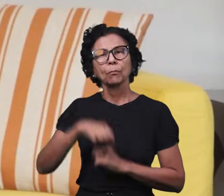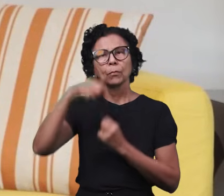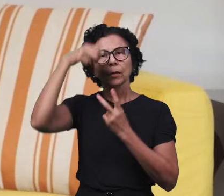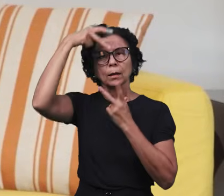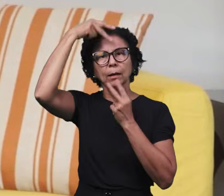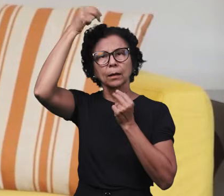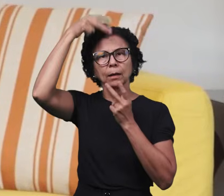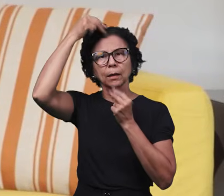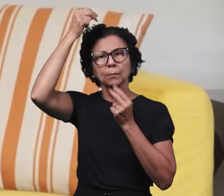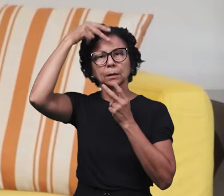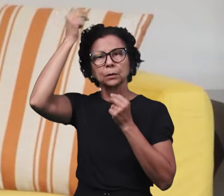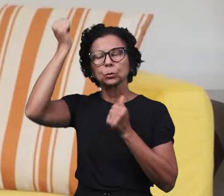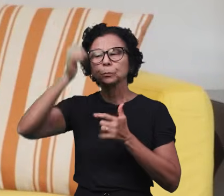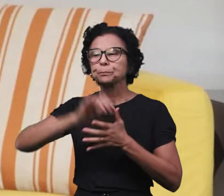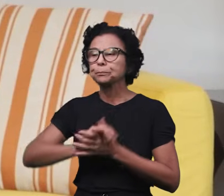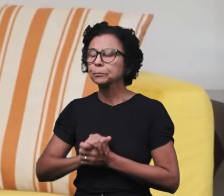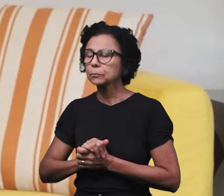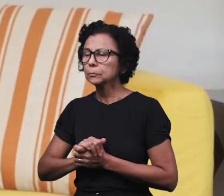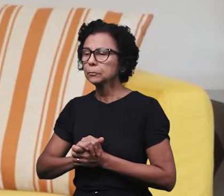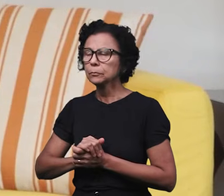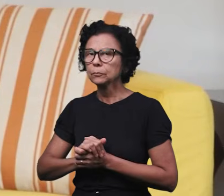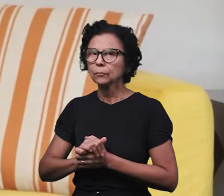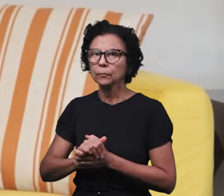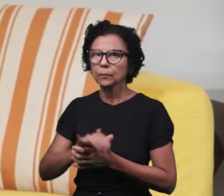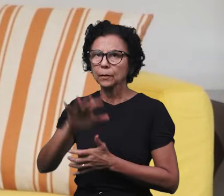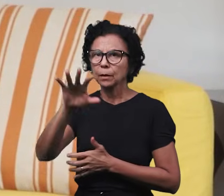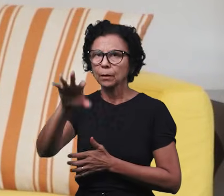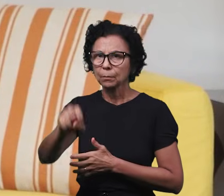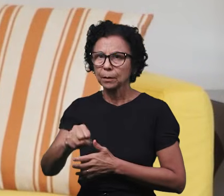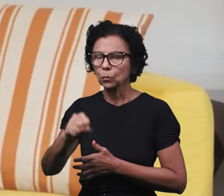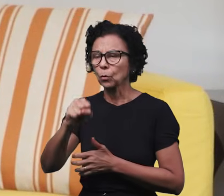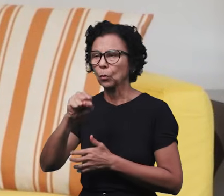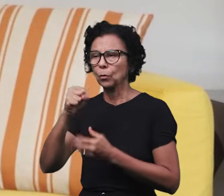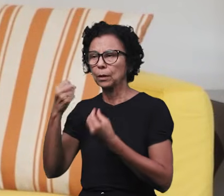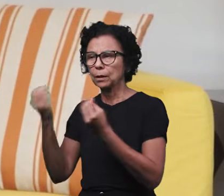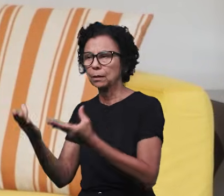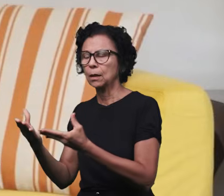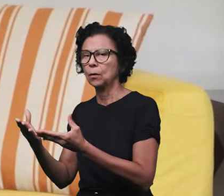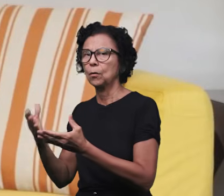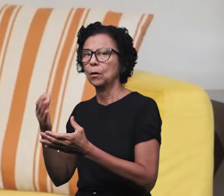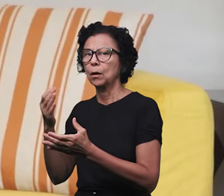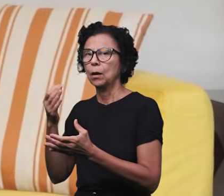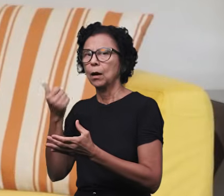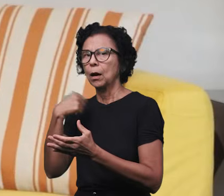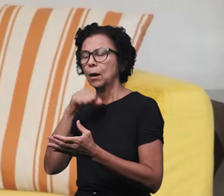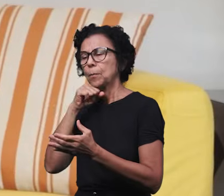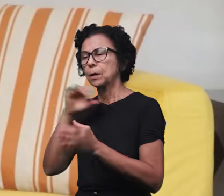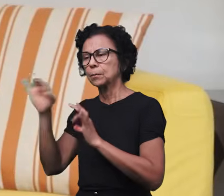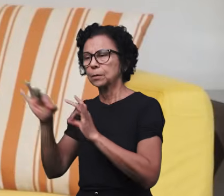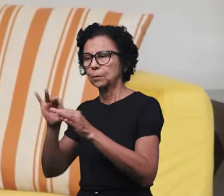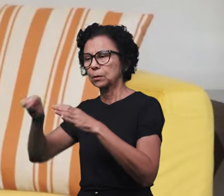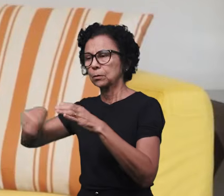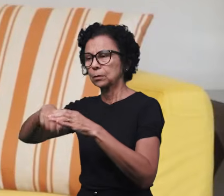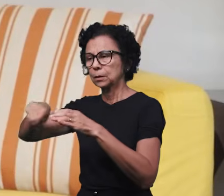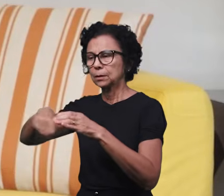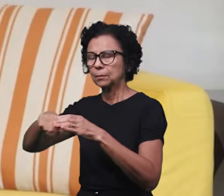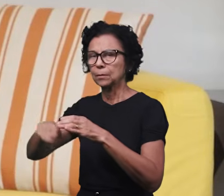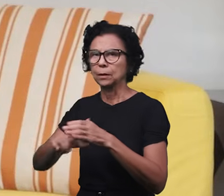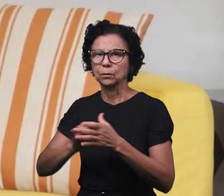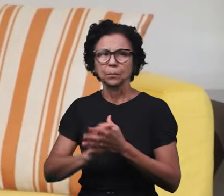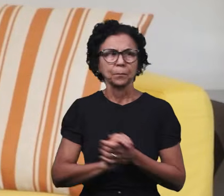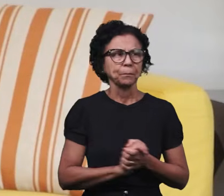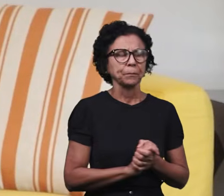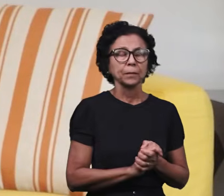que não já enxergava bem. Esaú, diferente dele, era peludo. E Jacó, para simular a aparência do seu irmão, usou peles